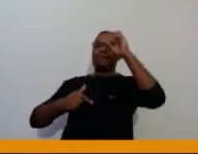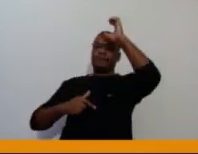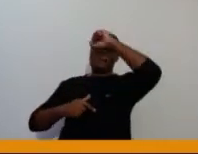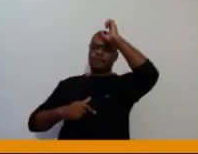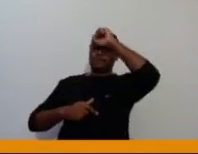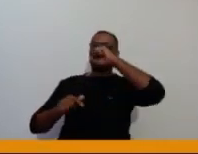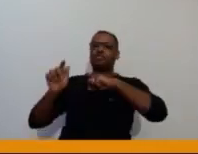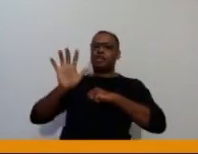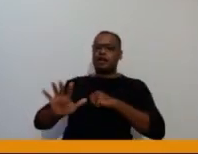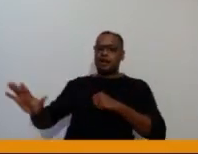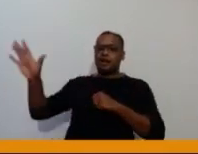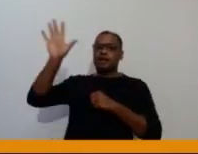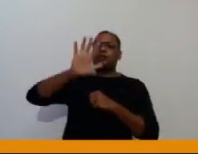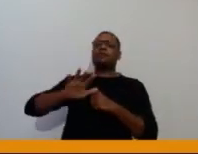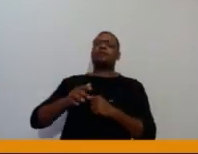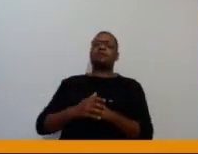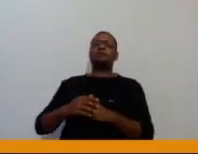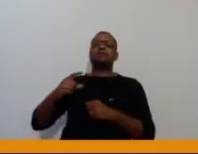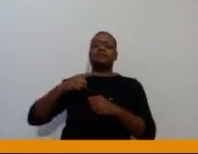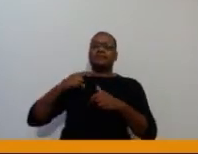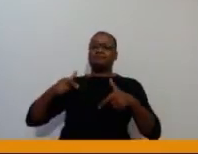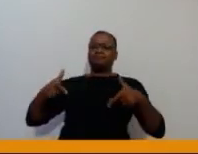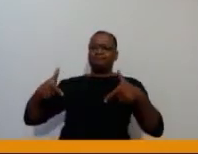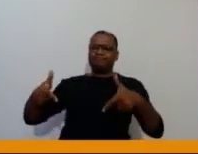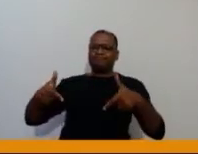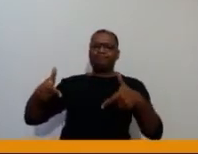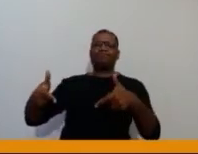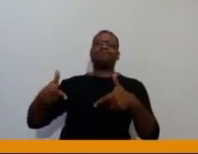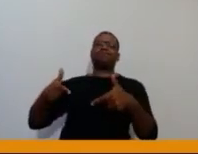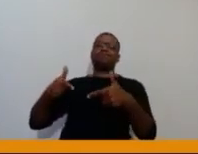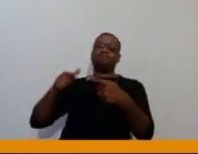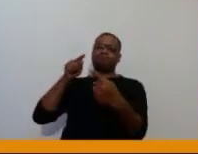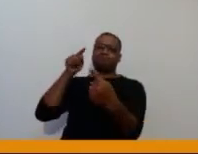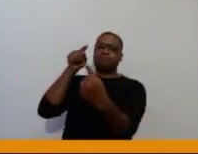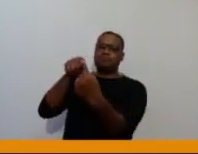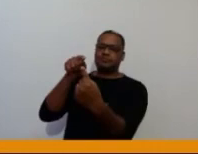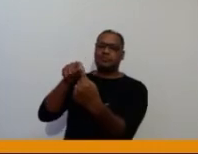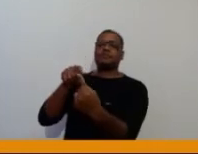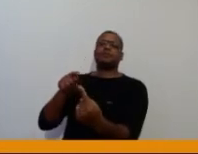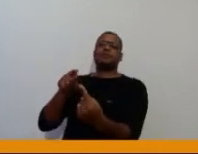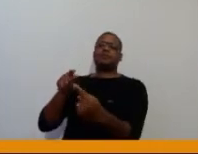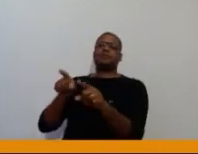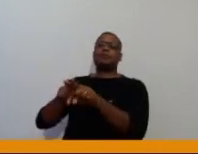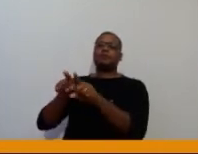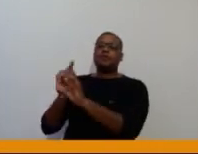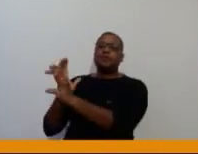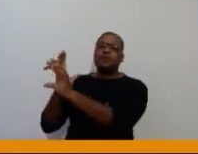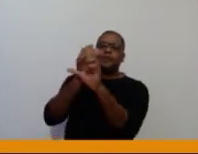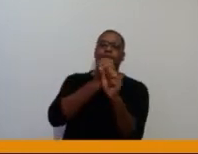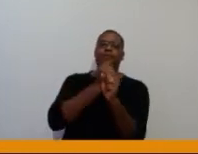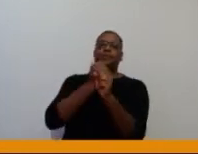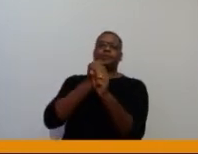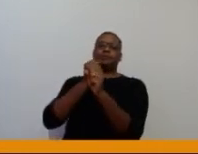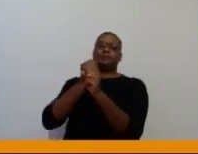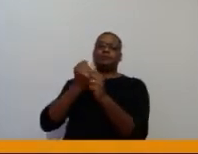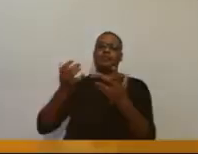muito forte, muito grande em termos de números, em termos de qualidade, e também como vocês, a adesão e o